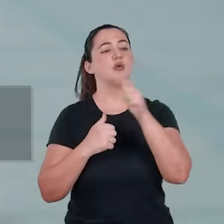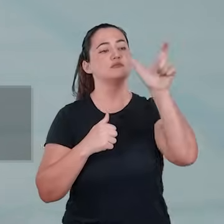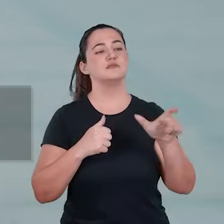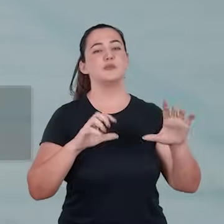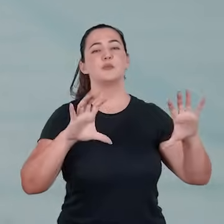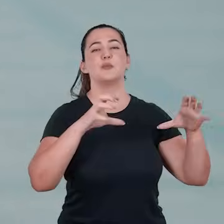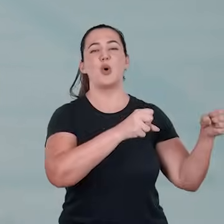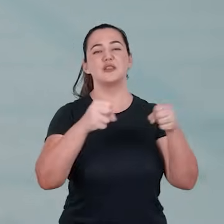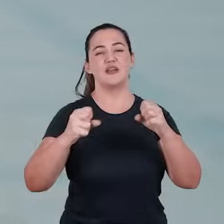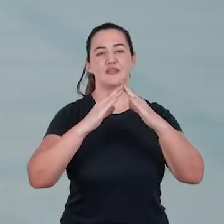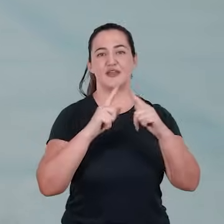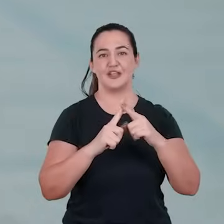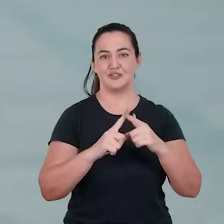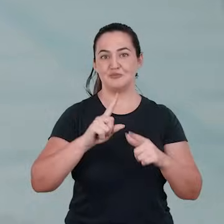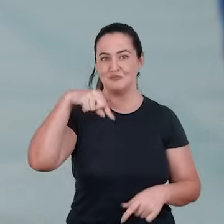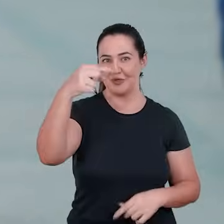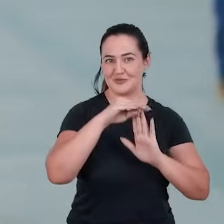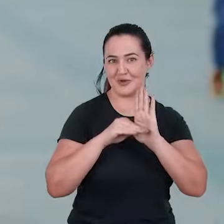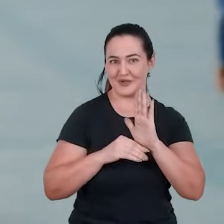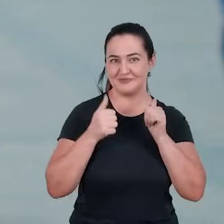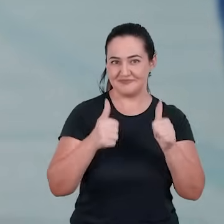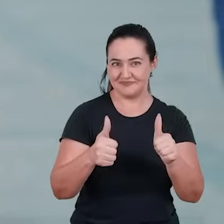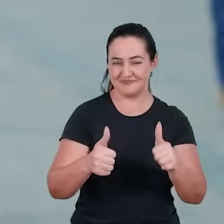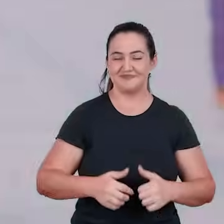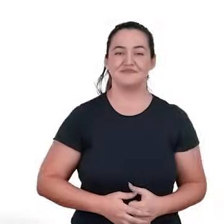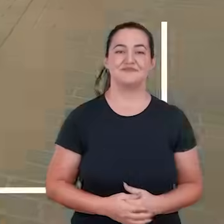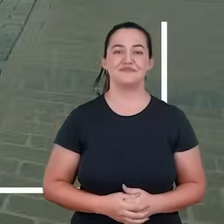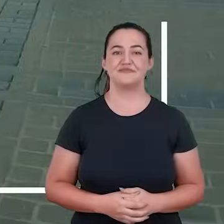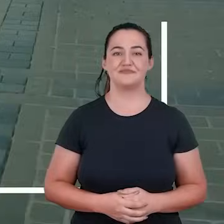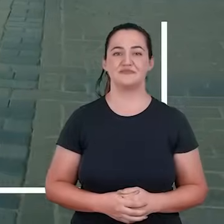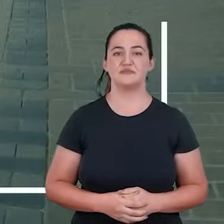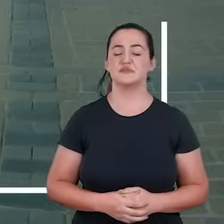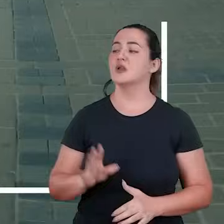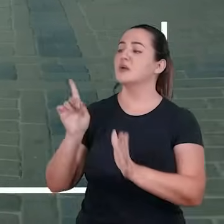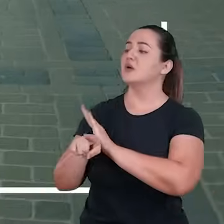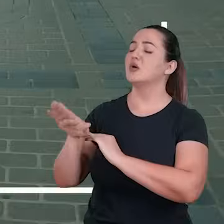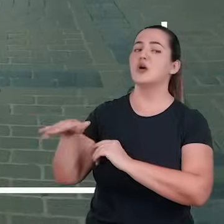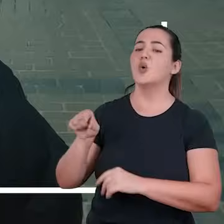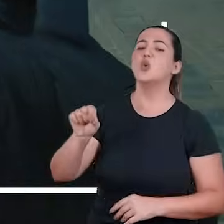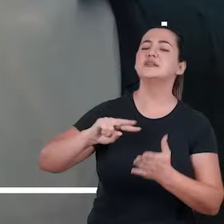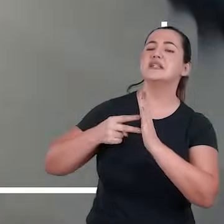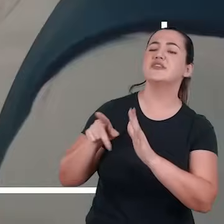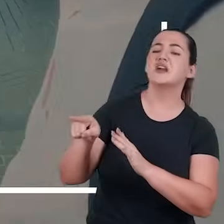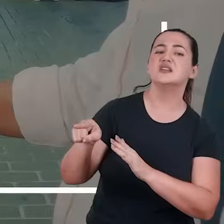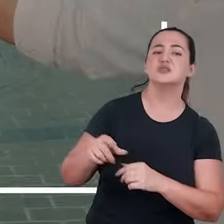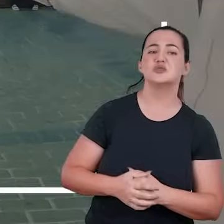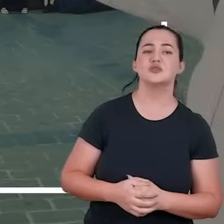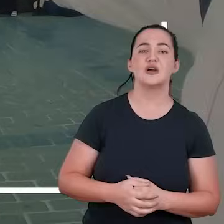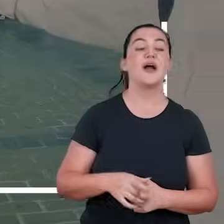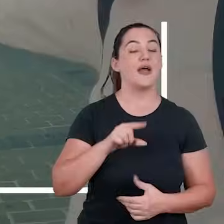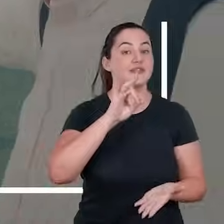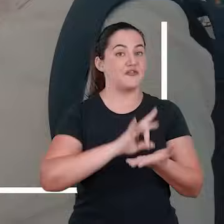para você assistir isso, só no nosso próximo encontro. Então, até lá! Rodrigo? O que é isso aí? Esse aqui, na verdade, é